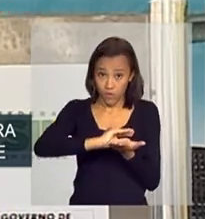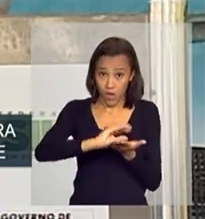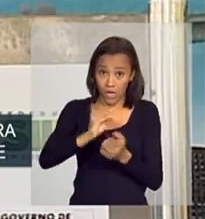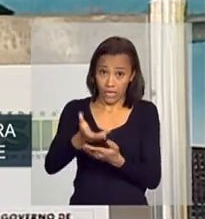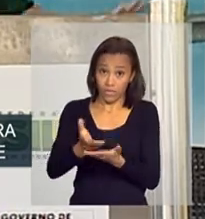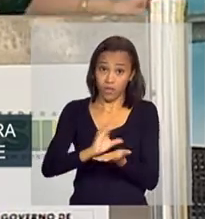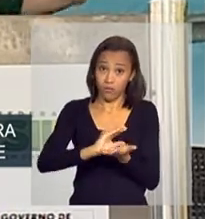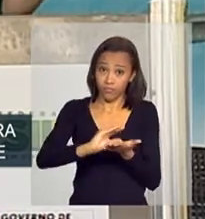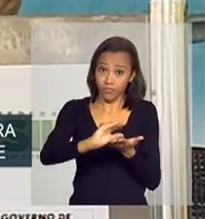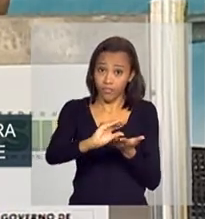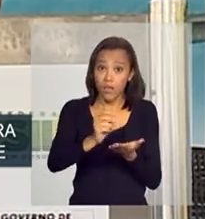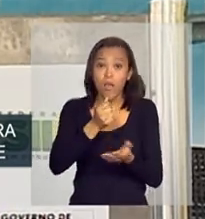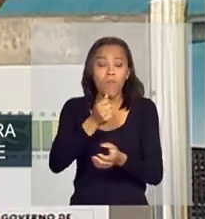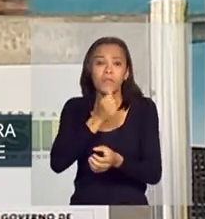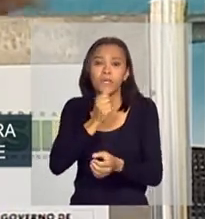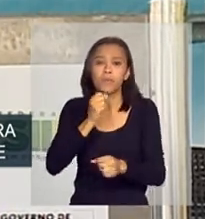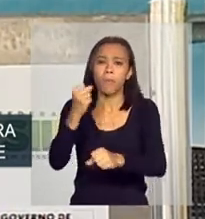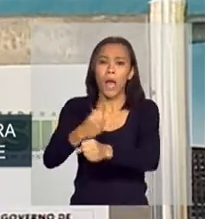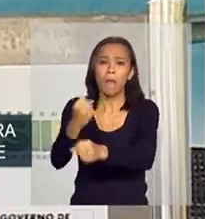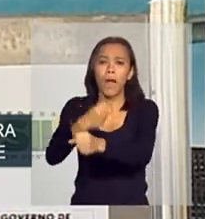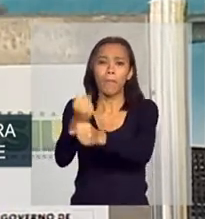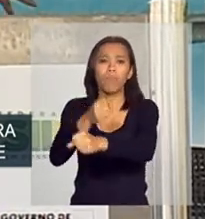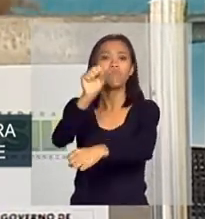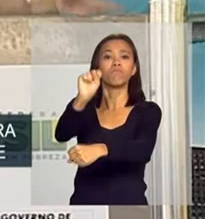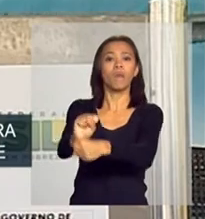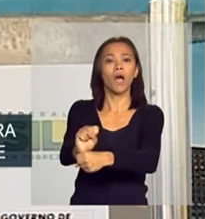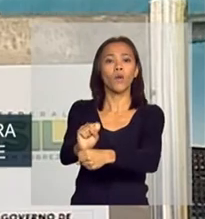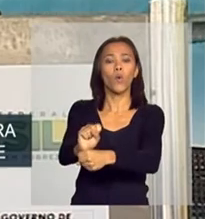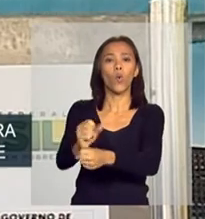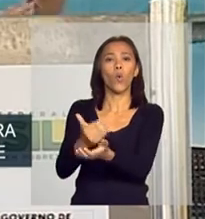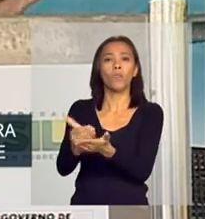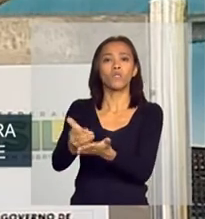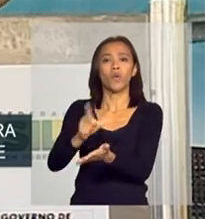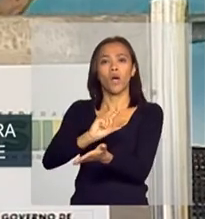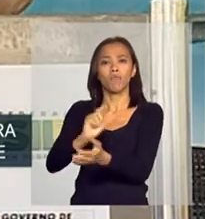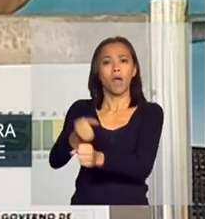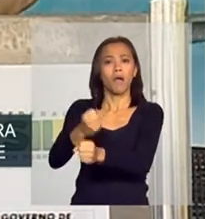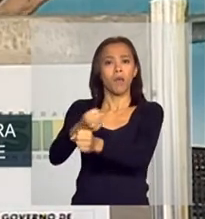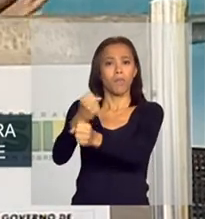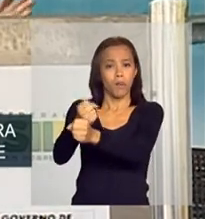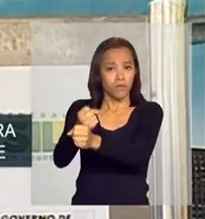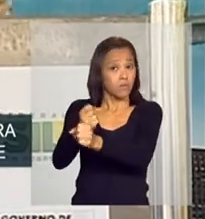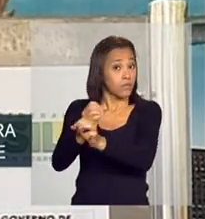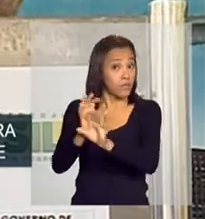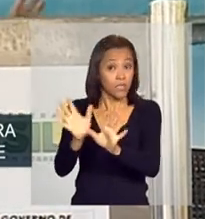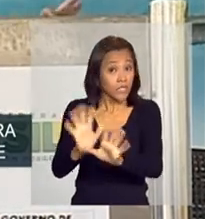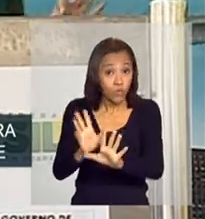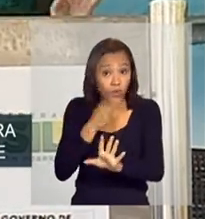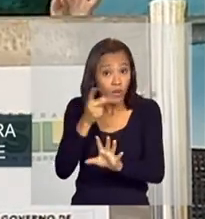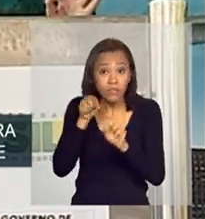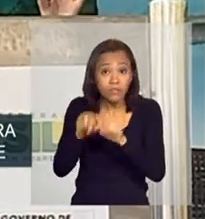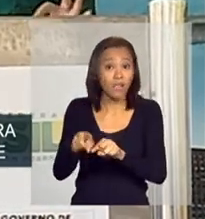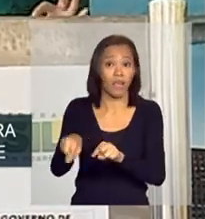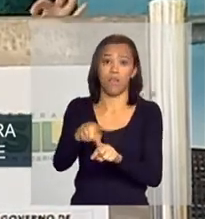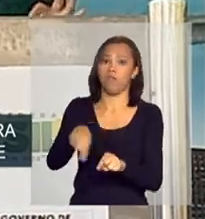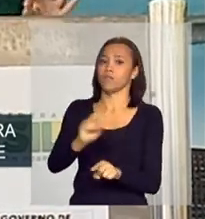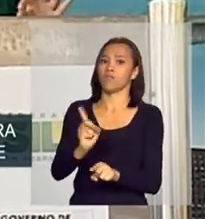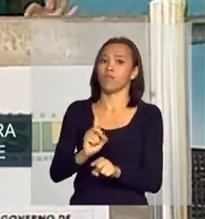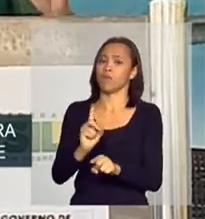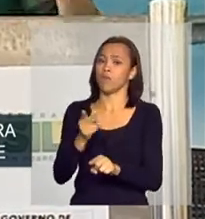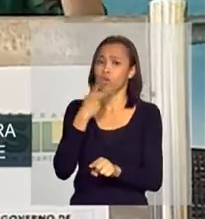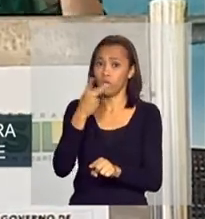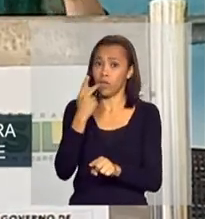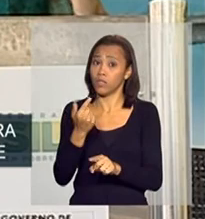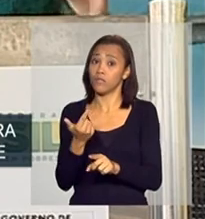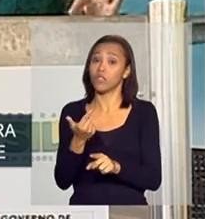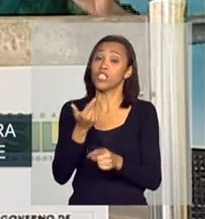obra que não está em andamento, que começou antes e está em andamento, não estou falando delas, estou falando